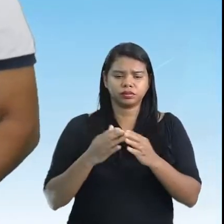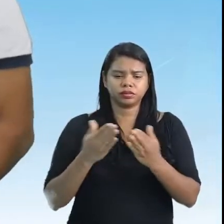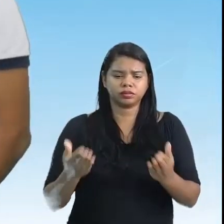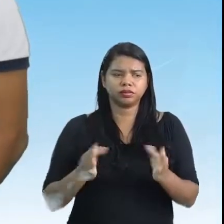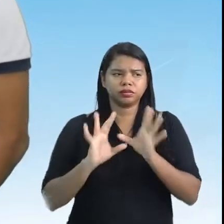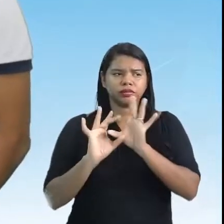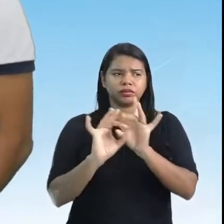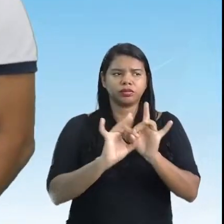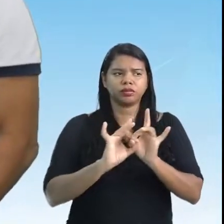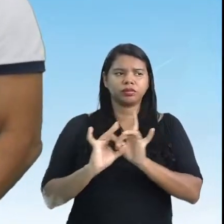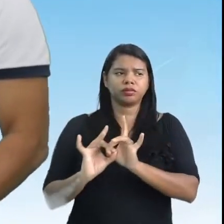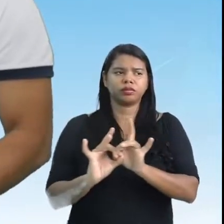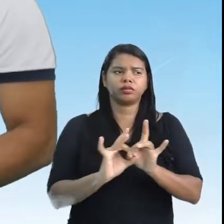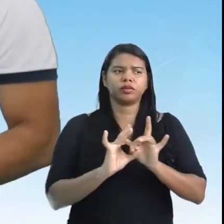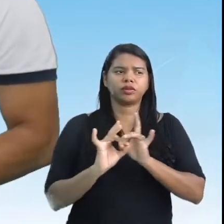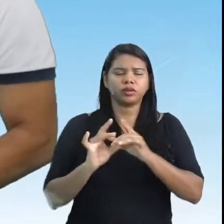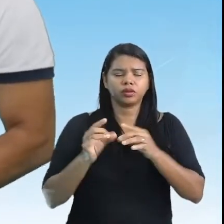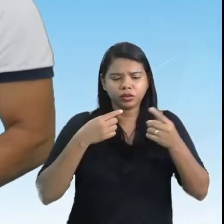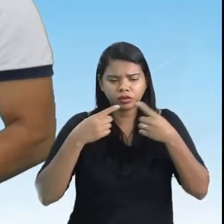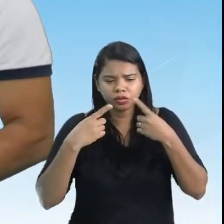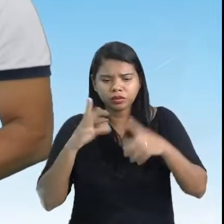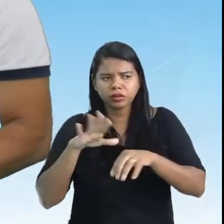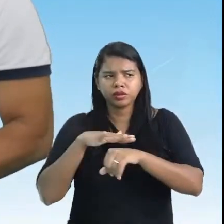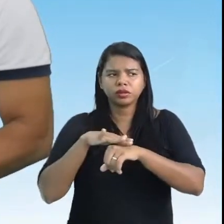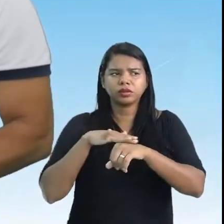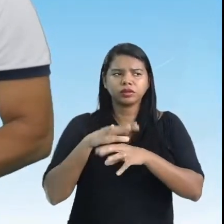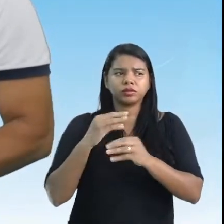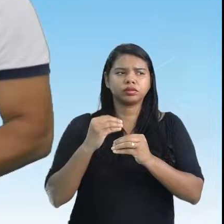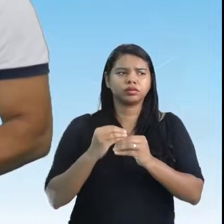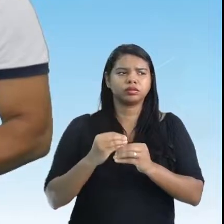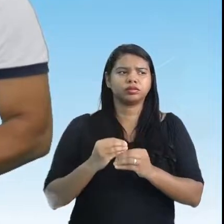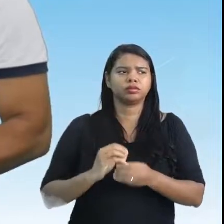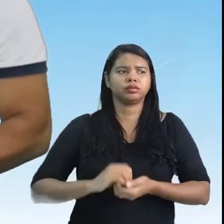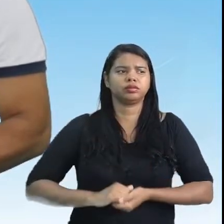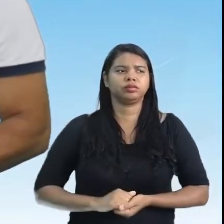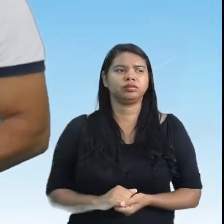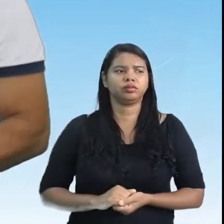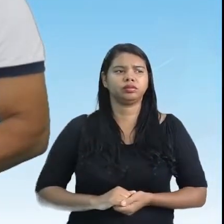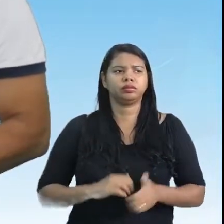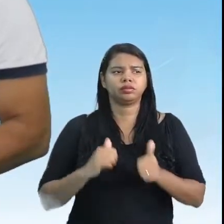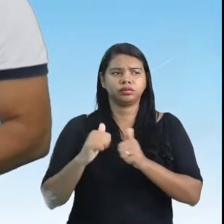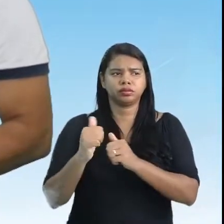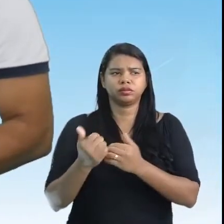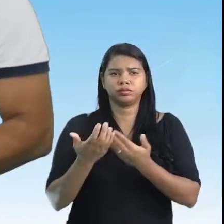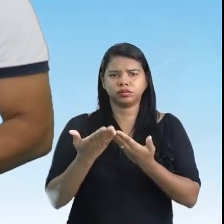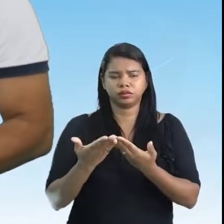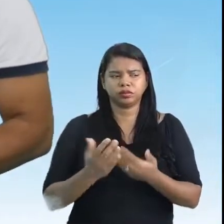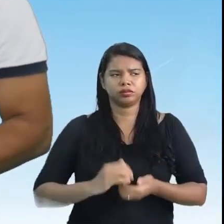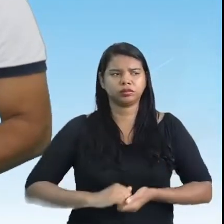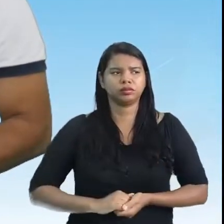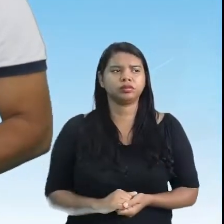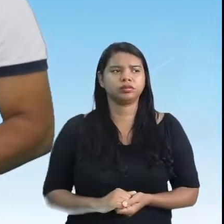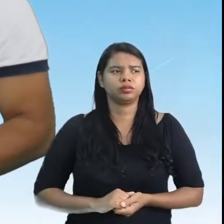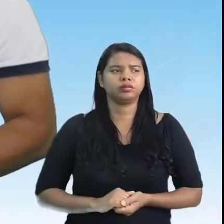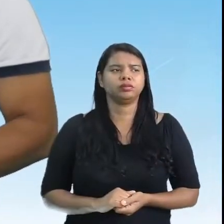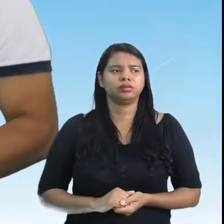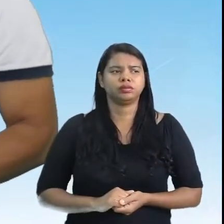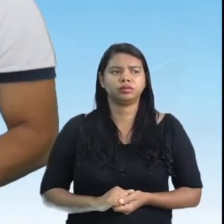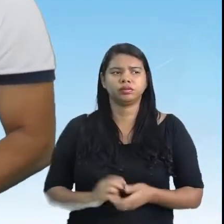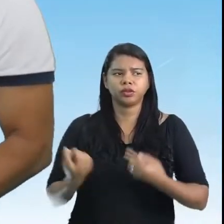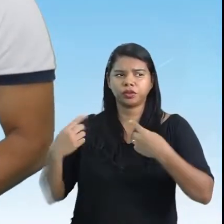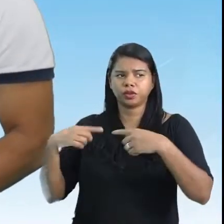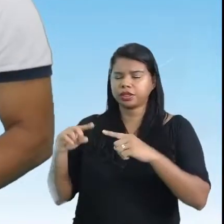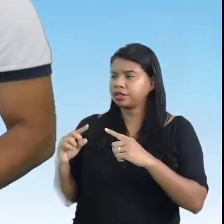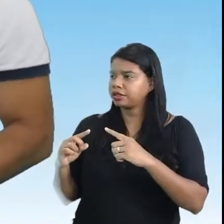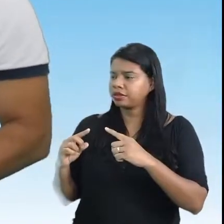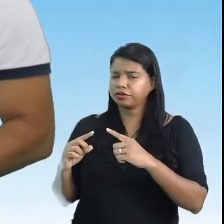né? Comunhão, diálogo, união. É isso aí. E eu vou deixar a seguinte questão, professor. Eu já adianto o meu desafio, o